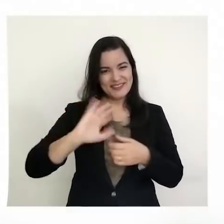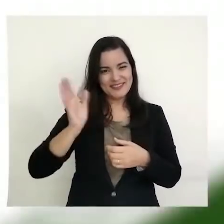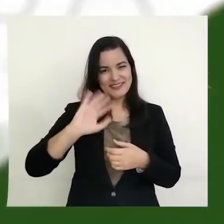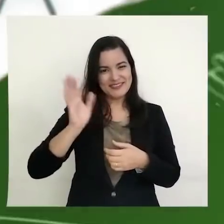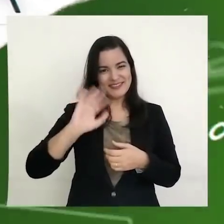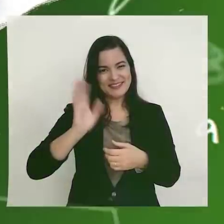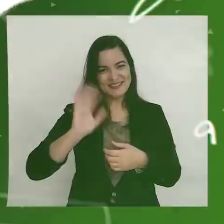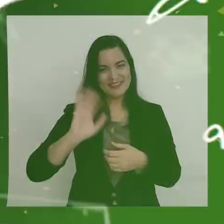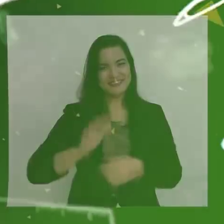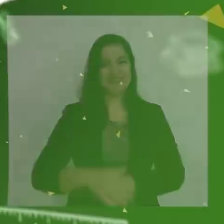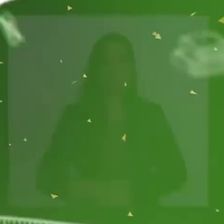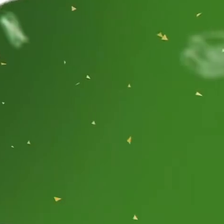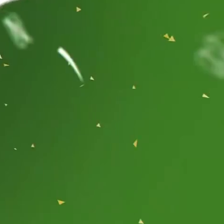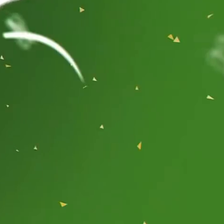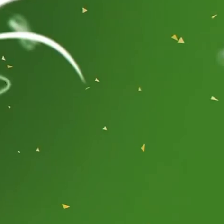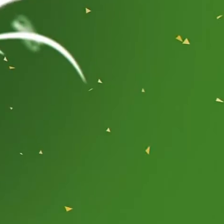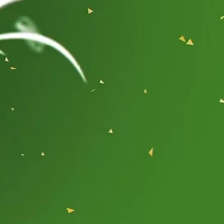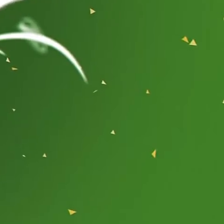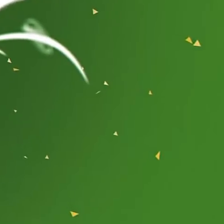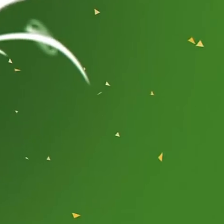tchau!